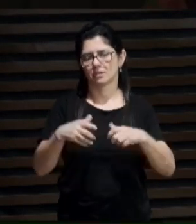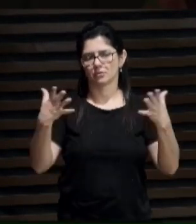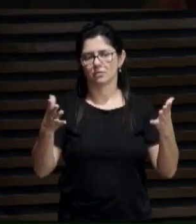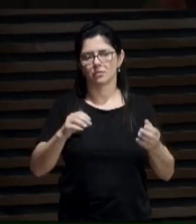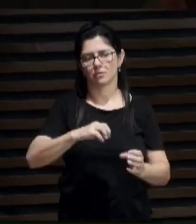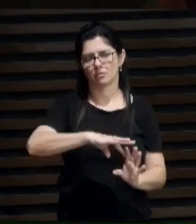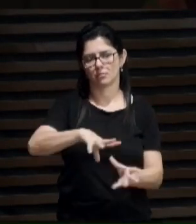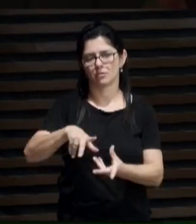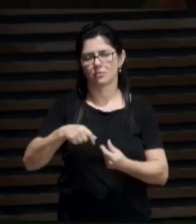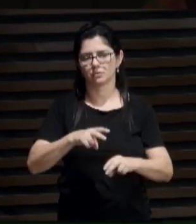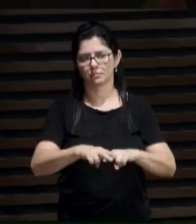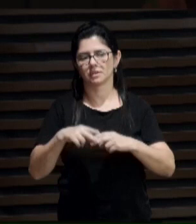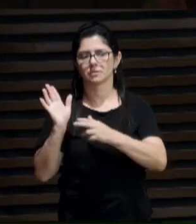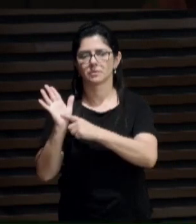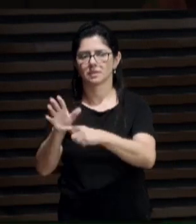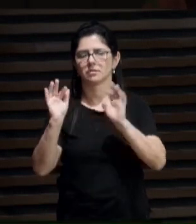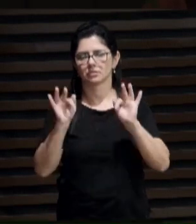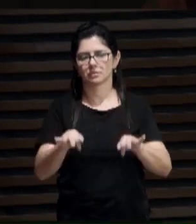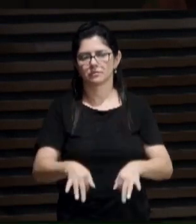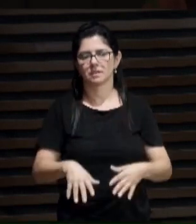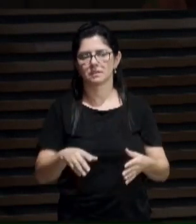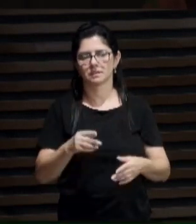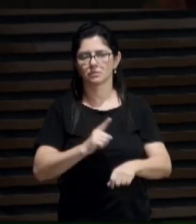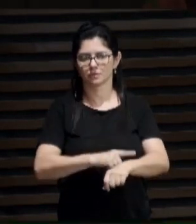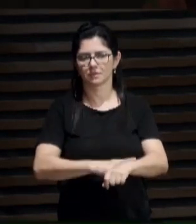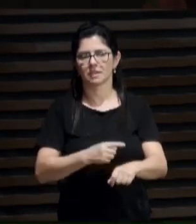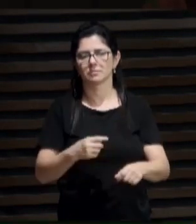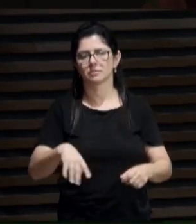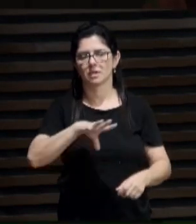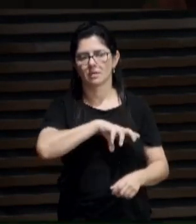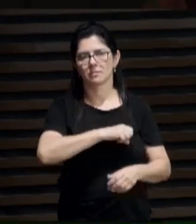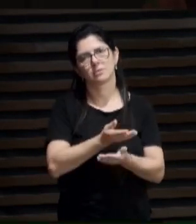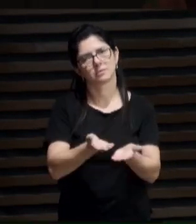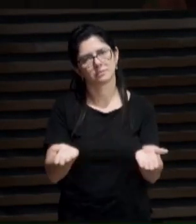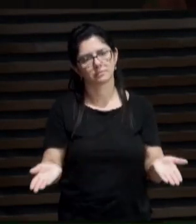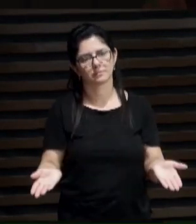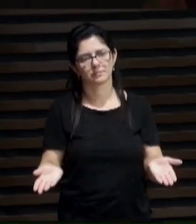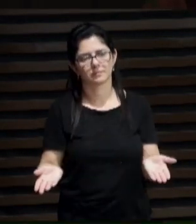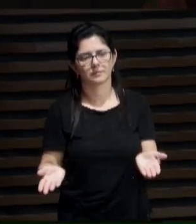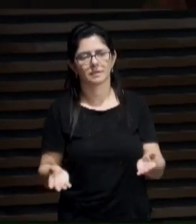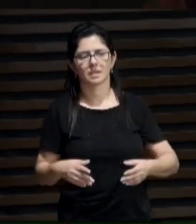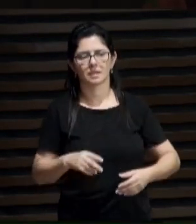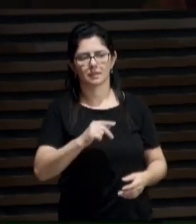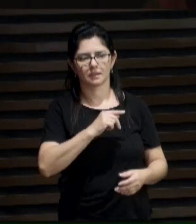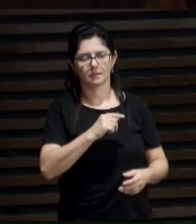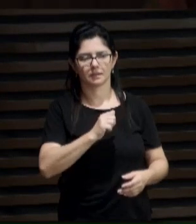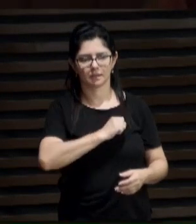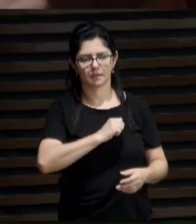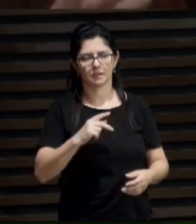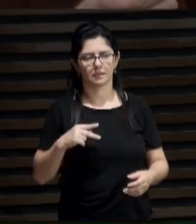no fim dos tempos por amor de vós. O apóstolo Paulo, em Romanos 3,23,